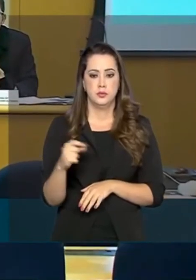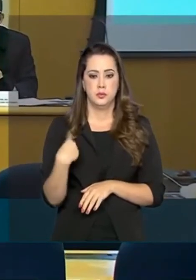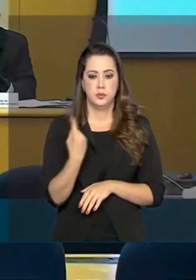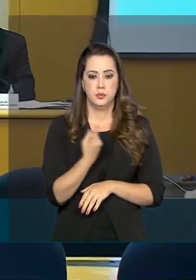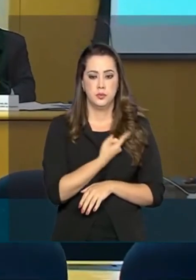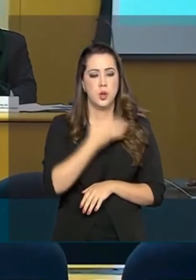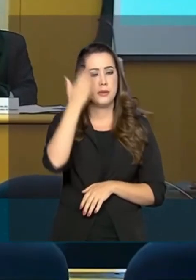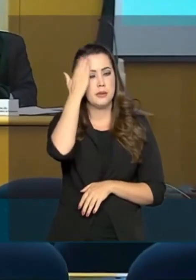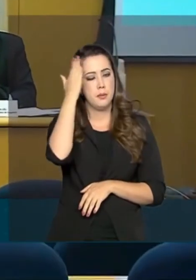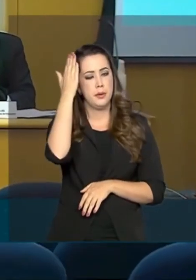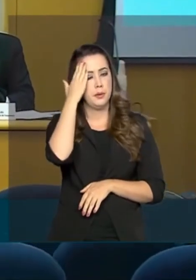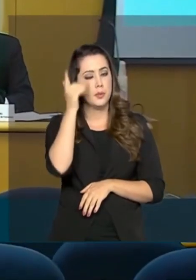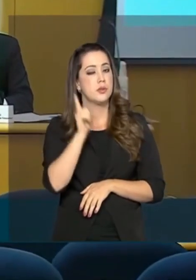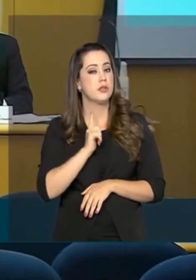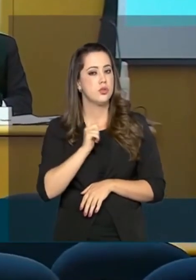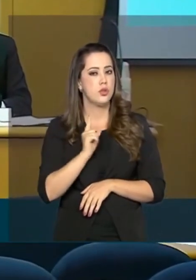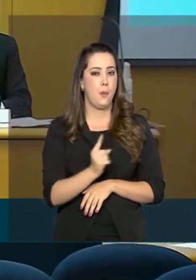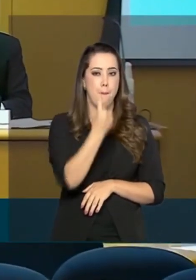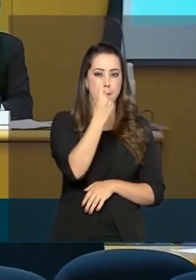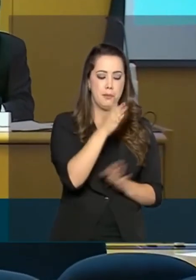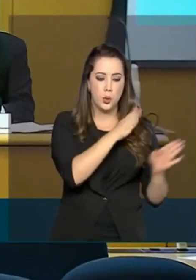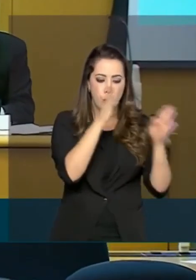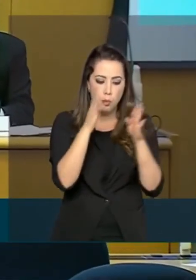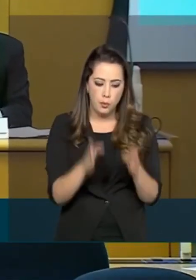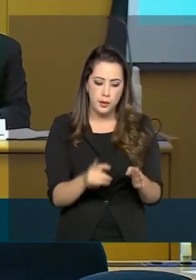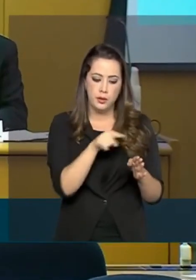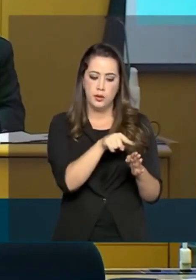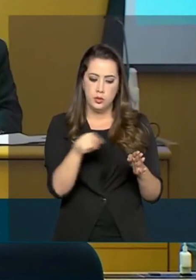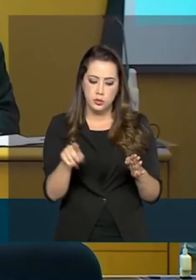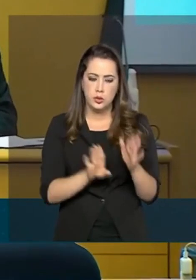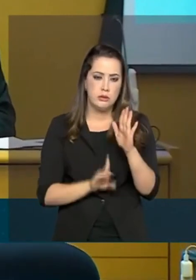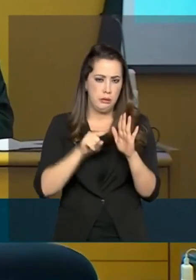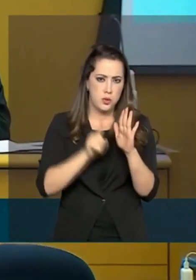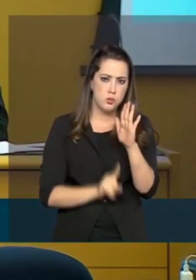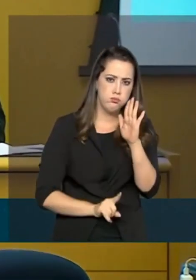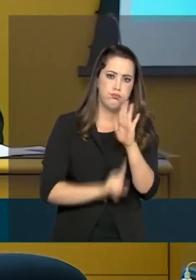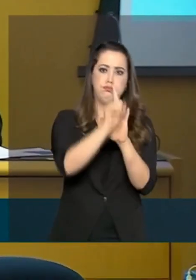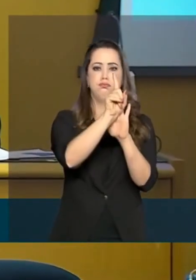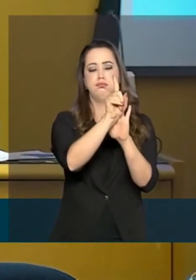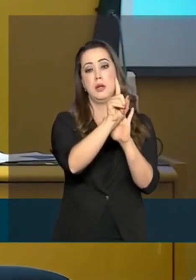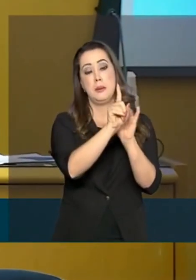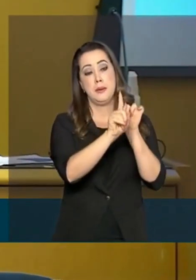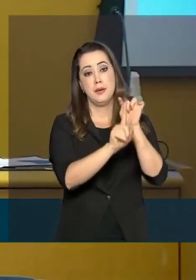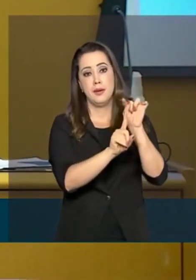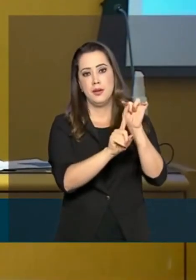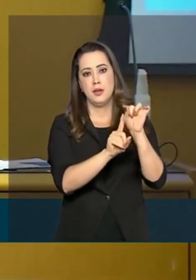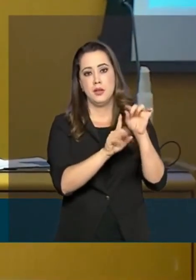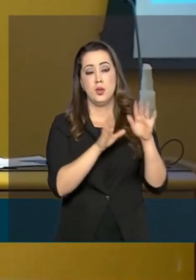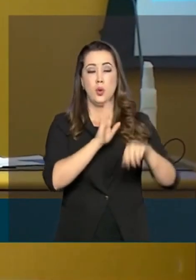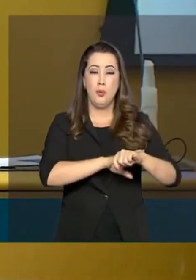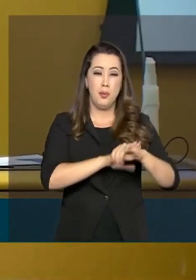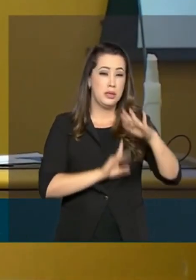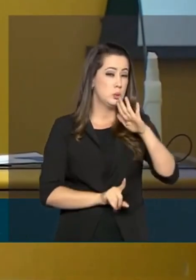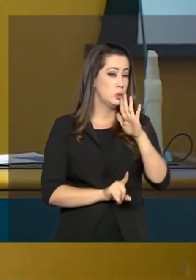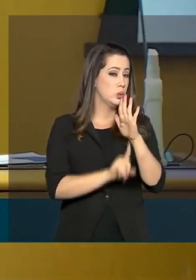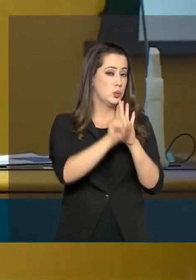nós sabíamos que nós íamos ter uma primeira onda e essa onda ia dar um pico. E quando chegasse no pico dessa onda,